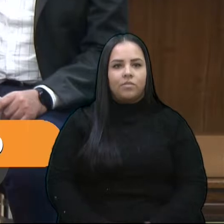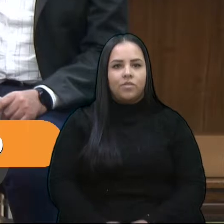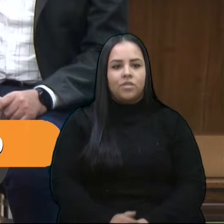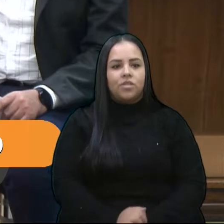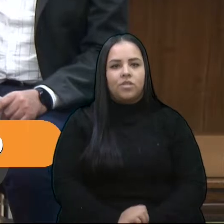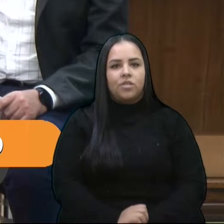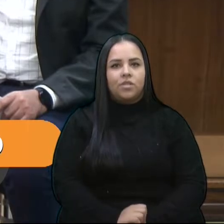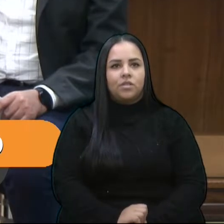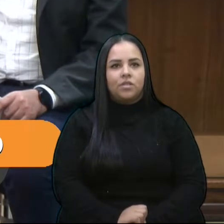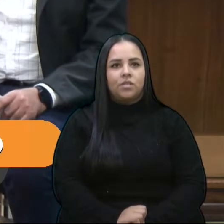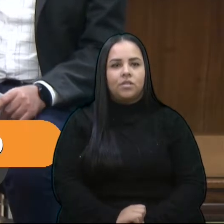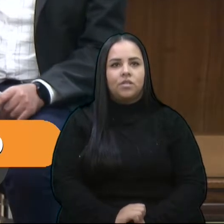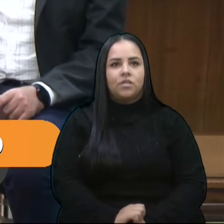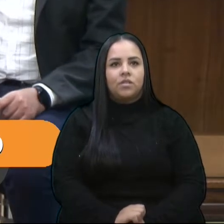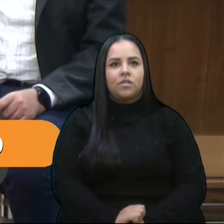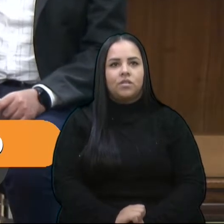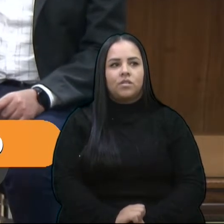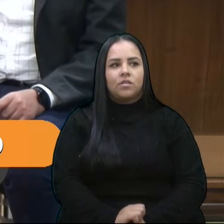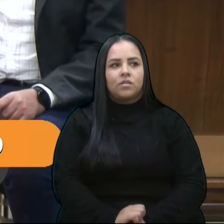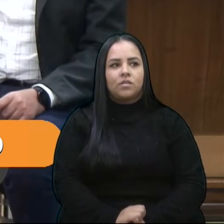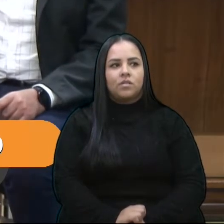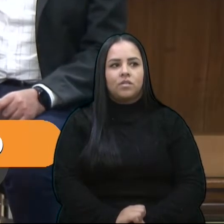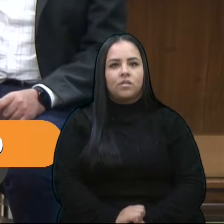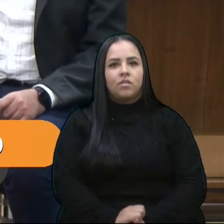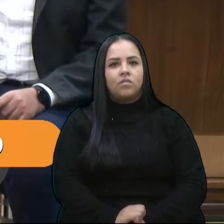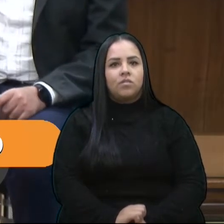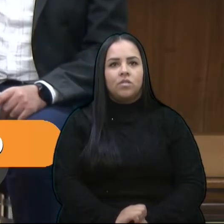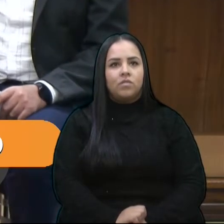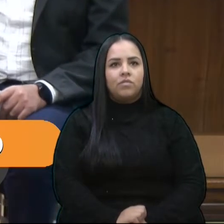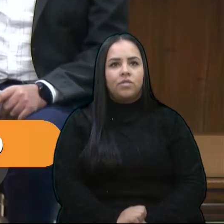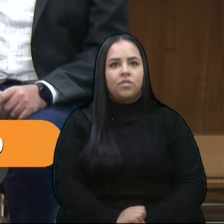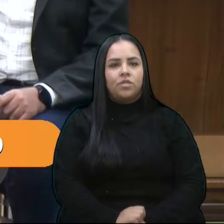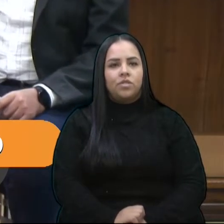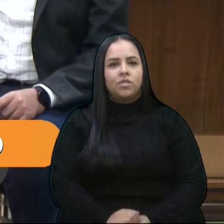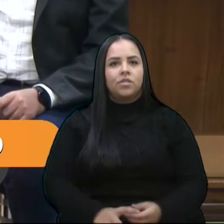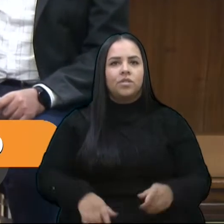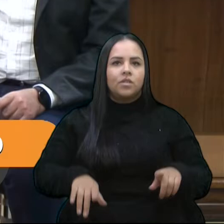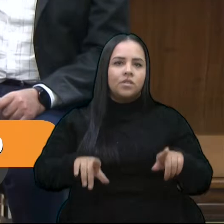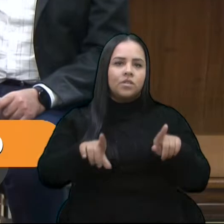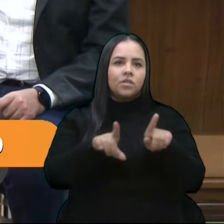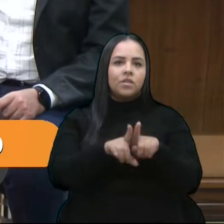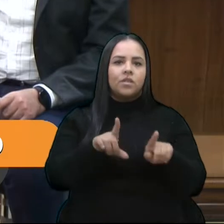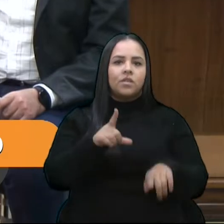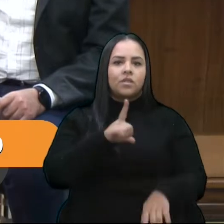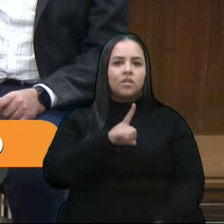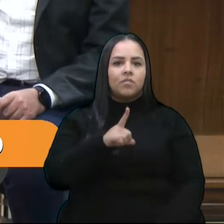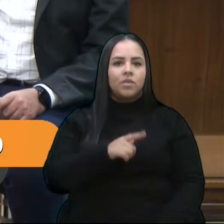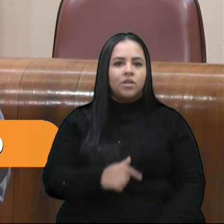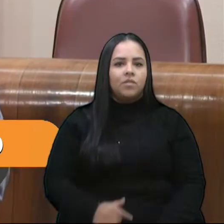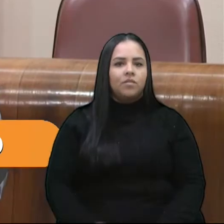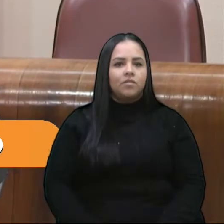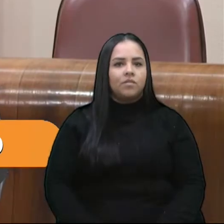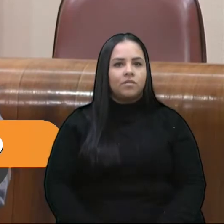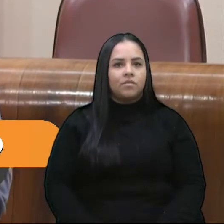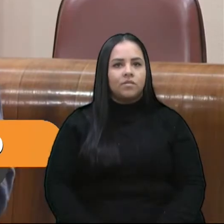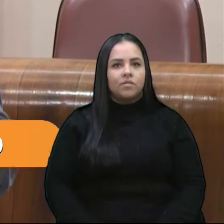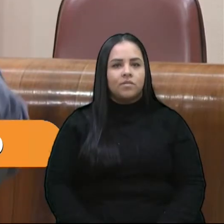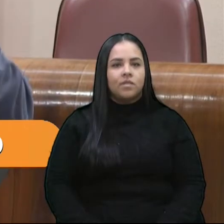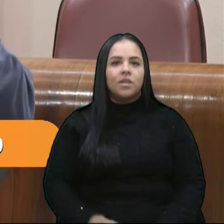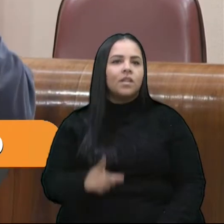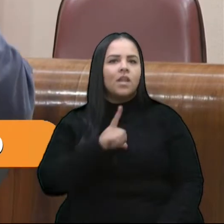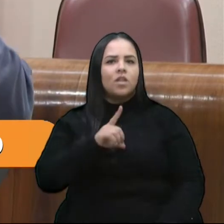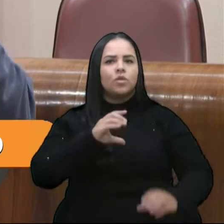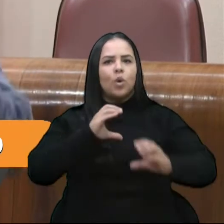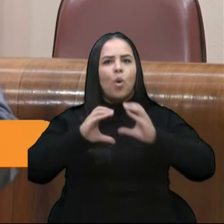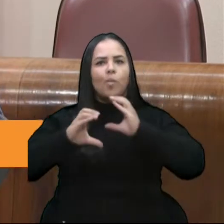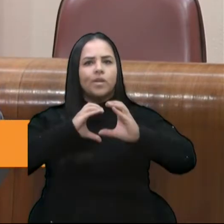a escritora e a jornalista Alessandra Heck. Alessandra, é um prazer tê-la aqui. A comunicação como um mecanismo de forma de